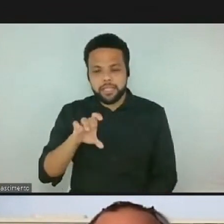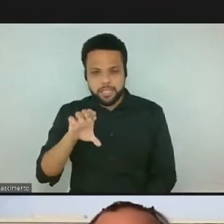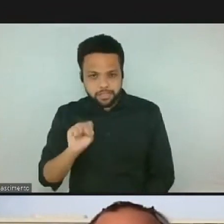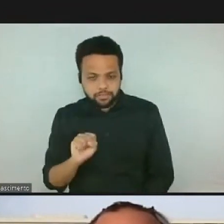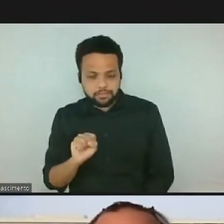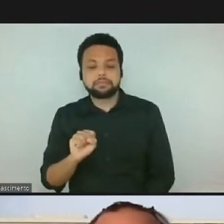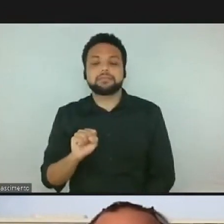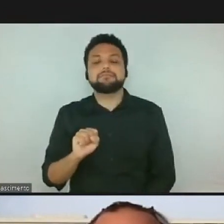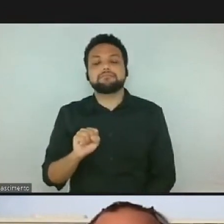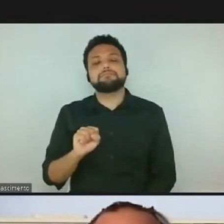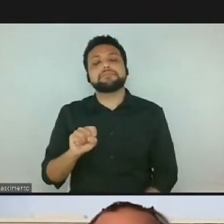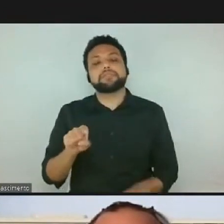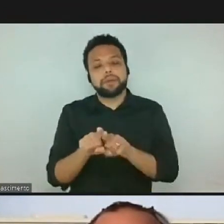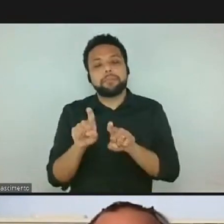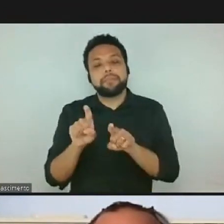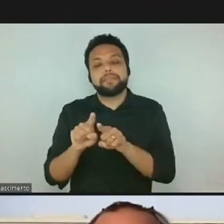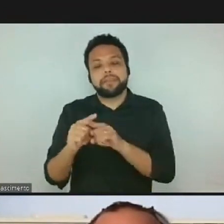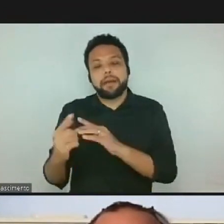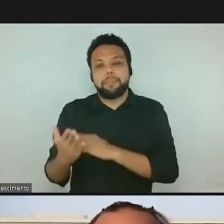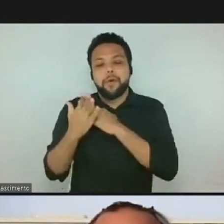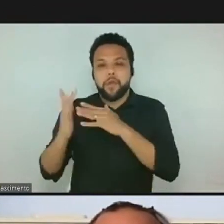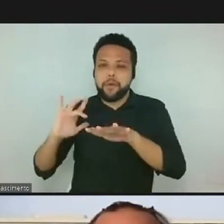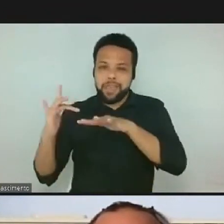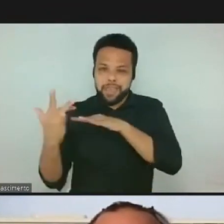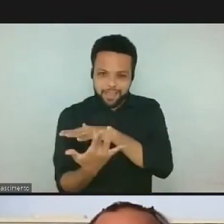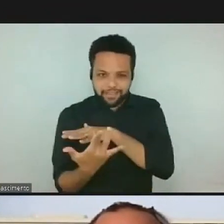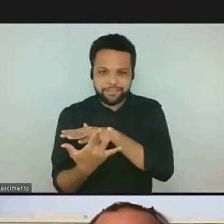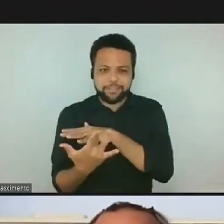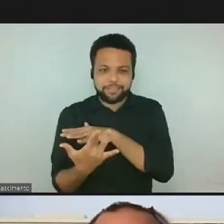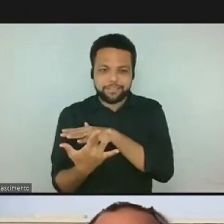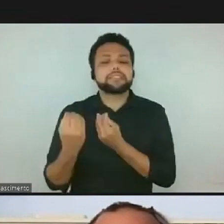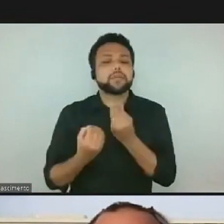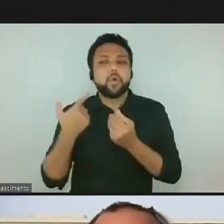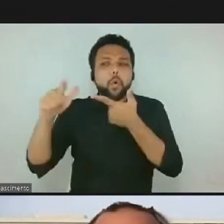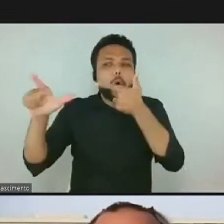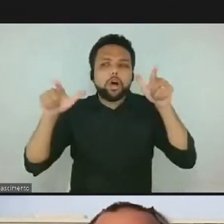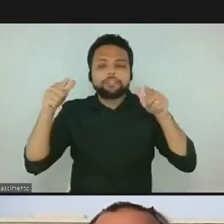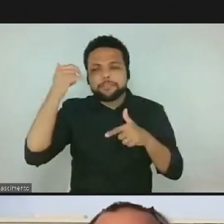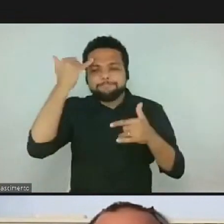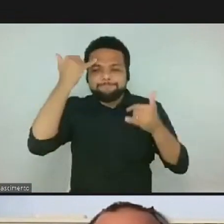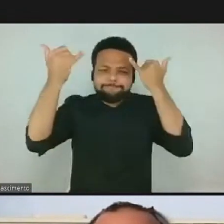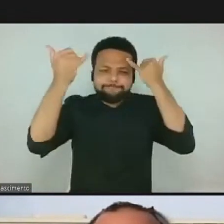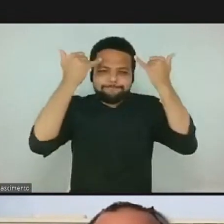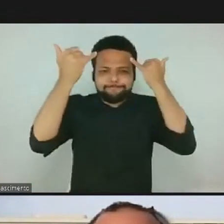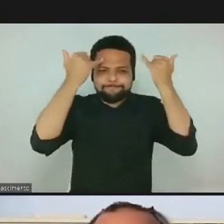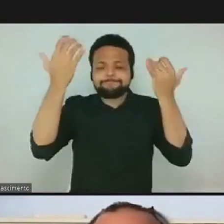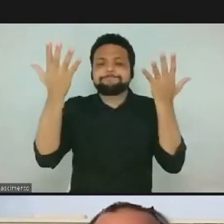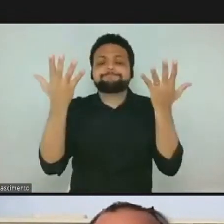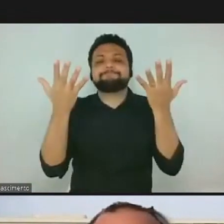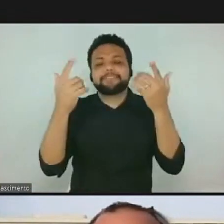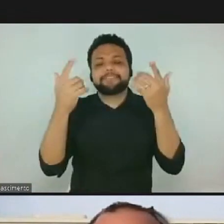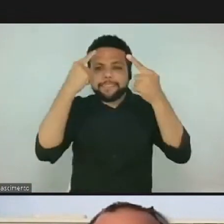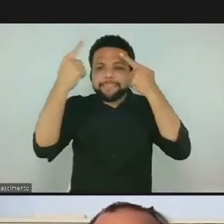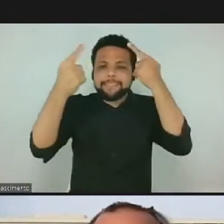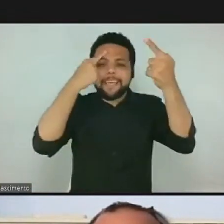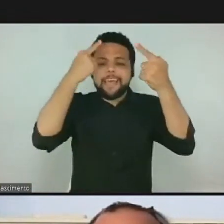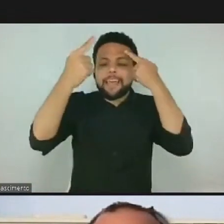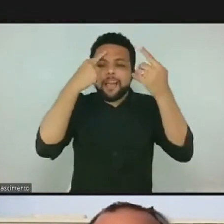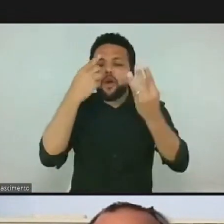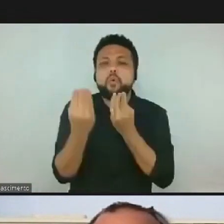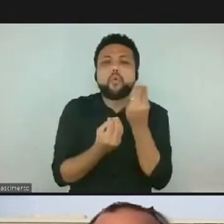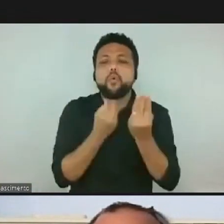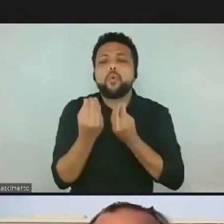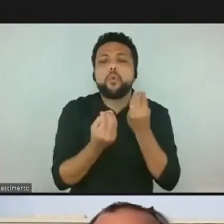redes sociais, com outras ideias, com outras possibilidades de que maneiras